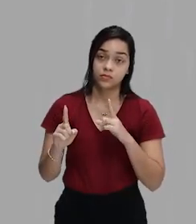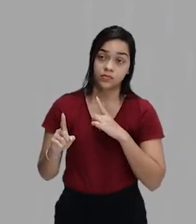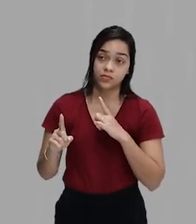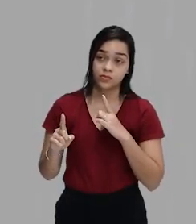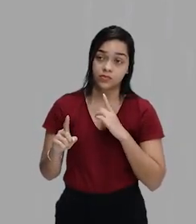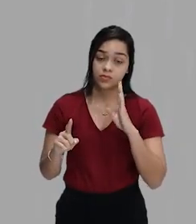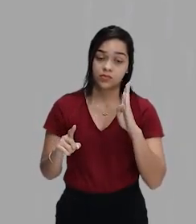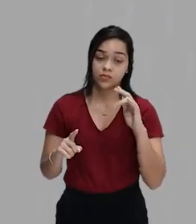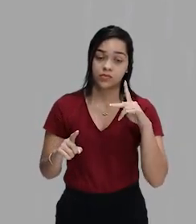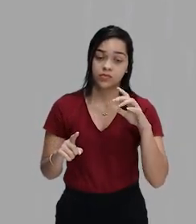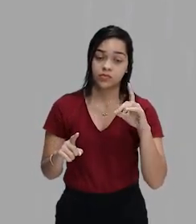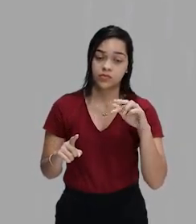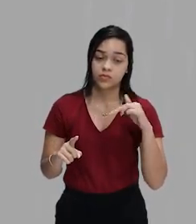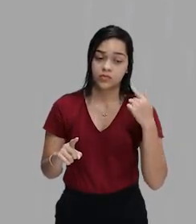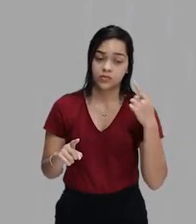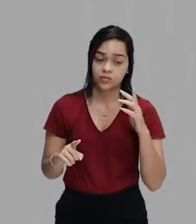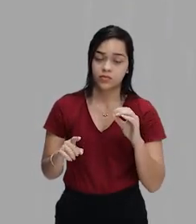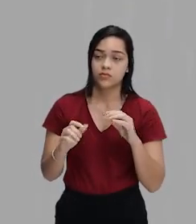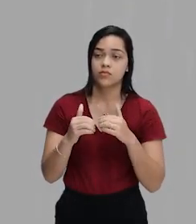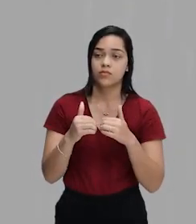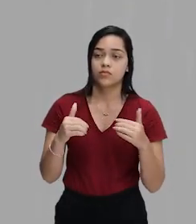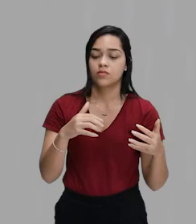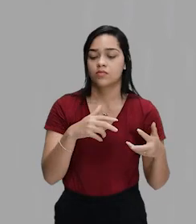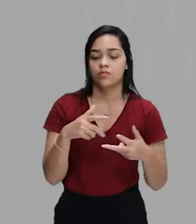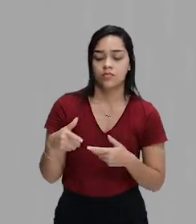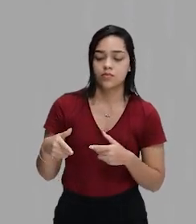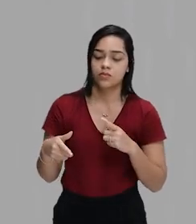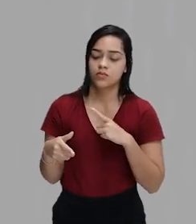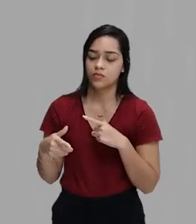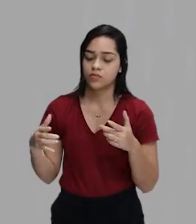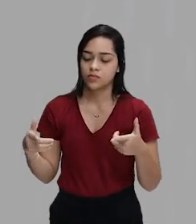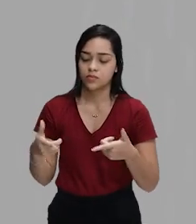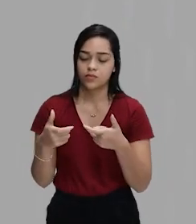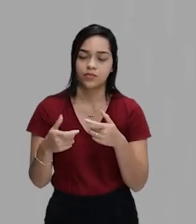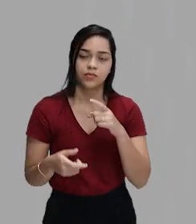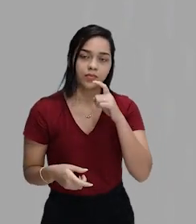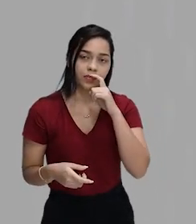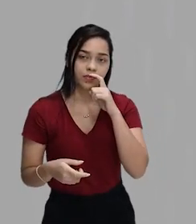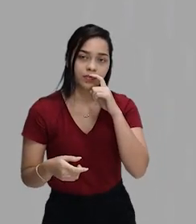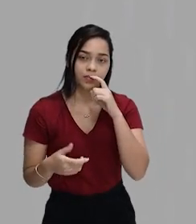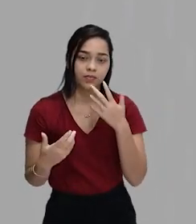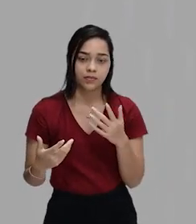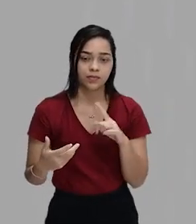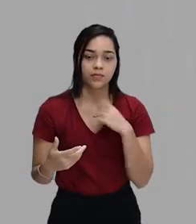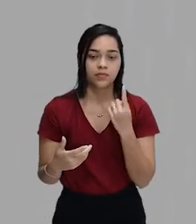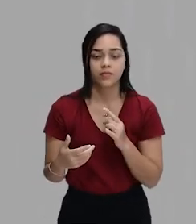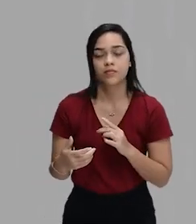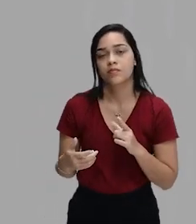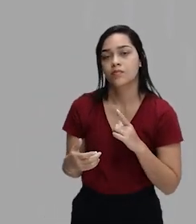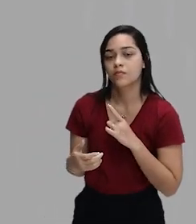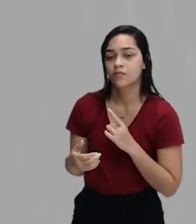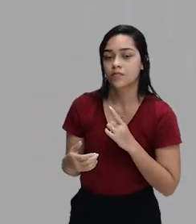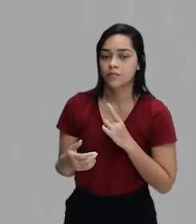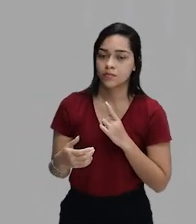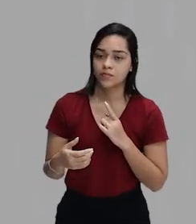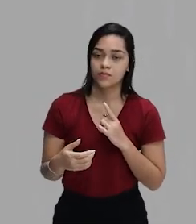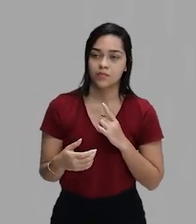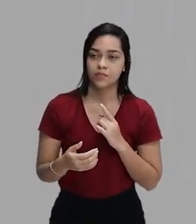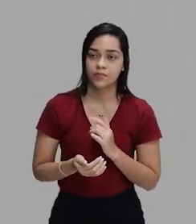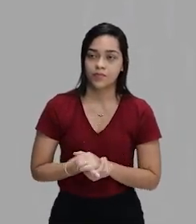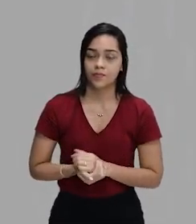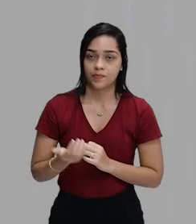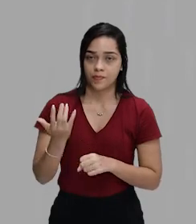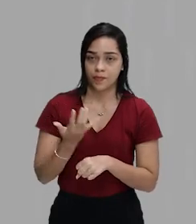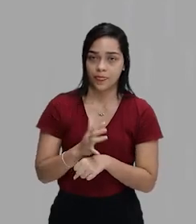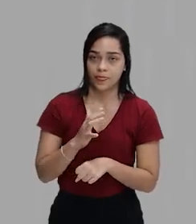da bipolarização mundial e da Guerra Fria, o que nós iremos observar é que